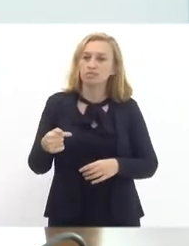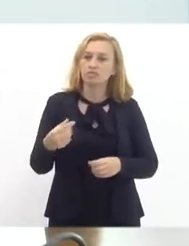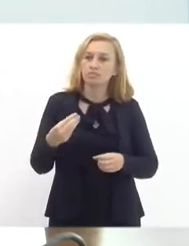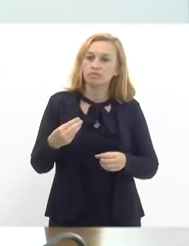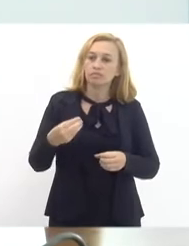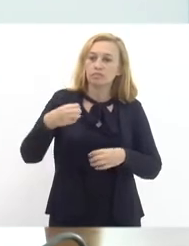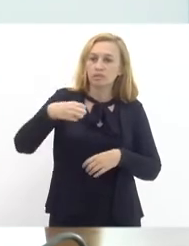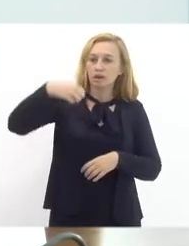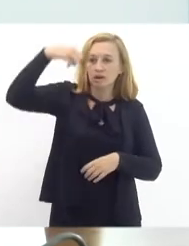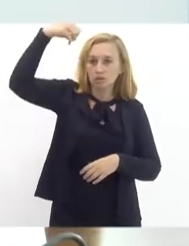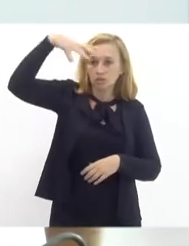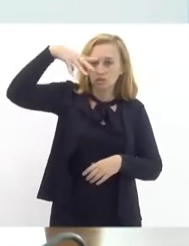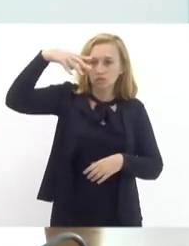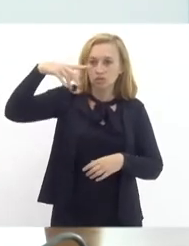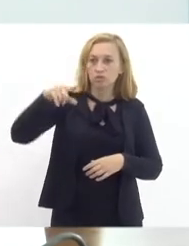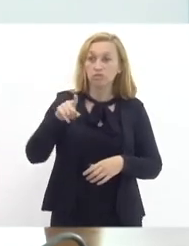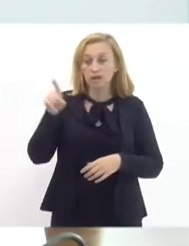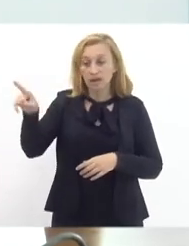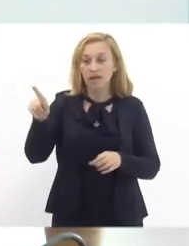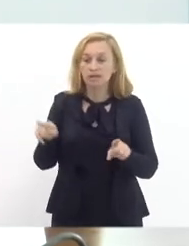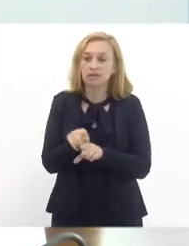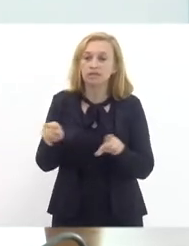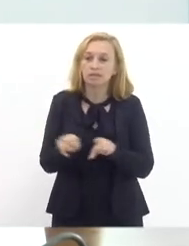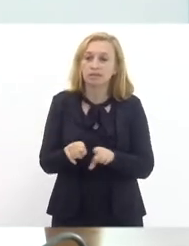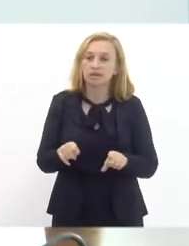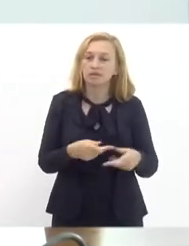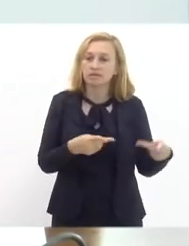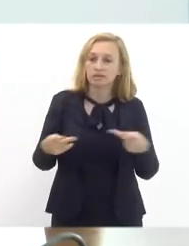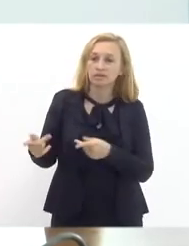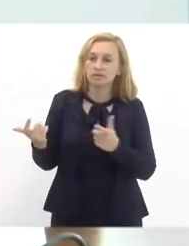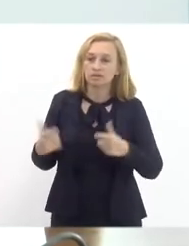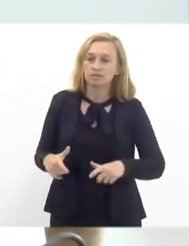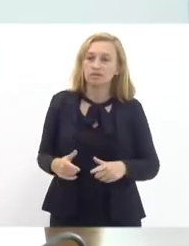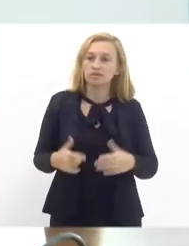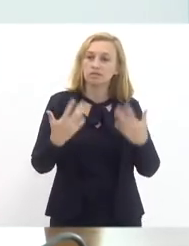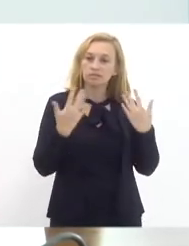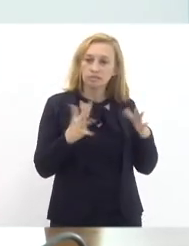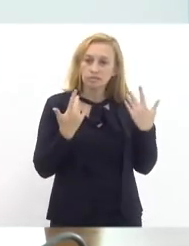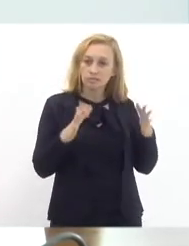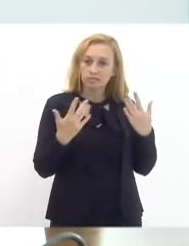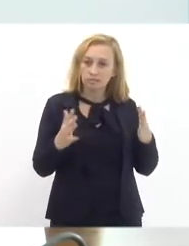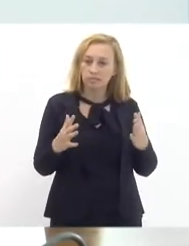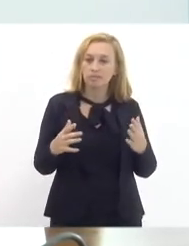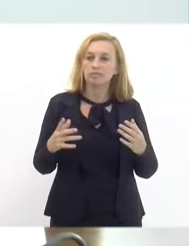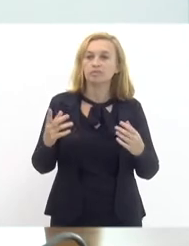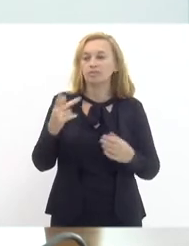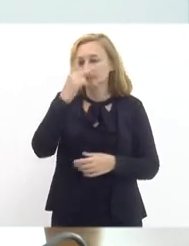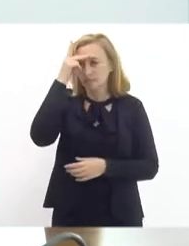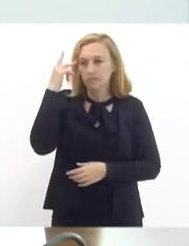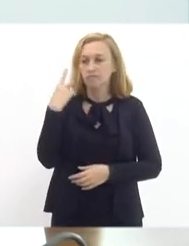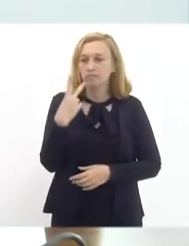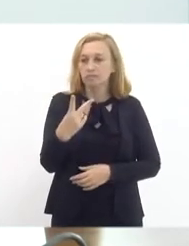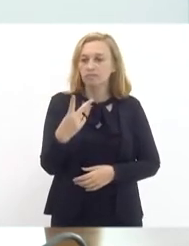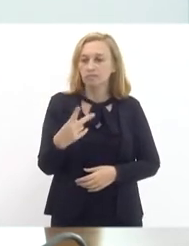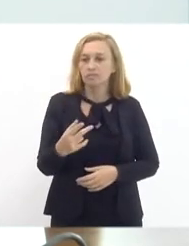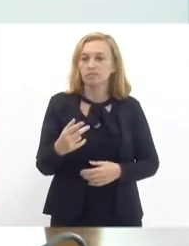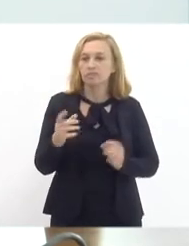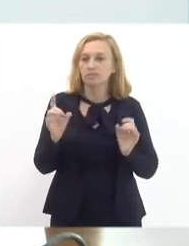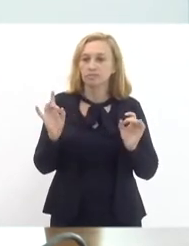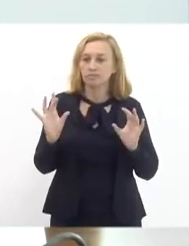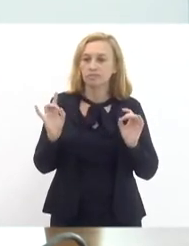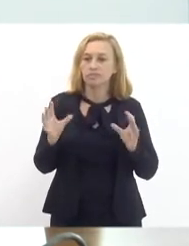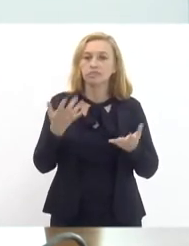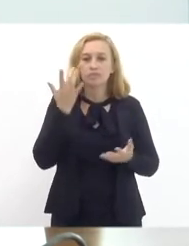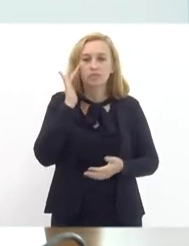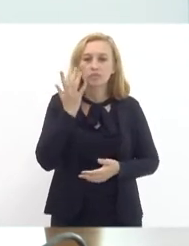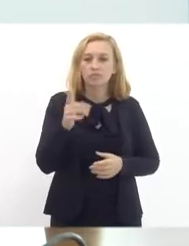para lá também para poder visitar aquele espaço. Então fica aqui também essas duas saudações especiais. Eu acho